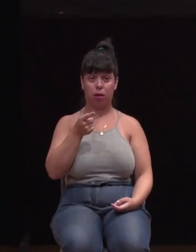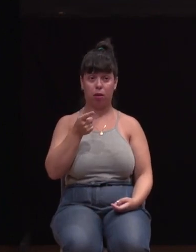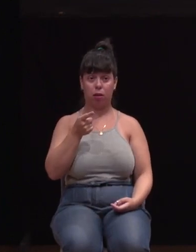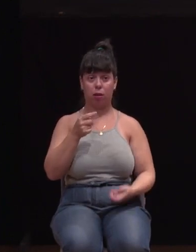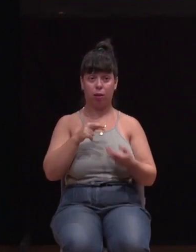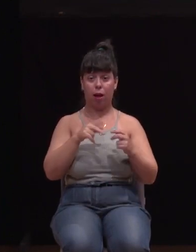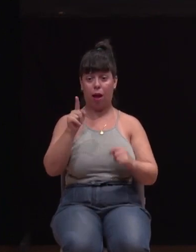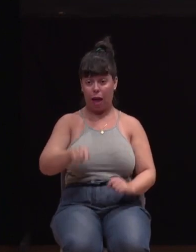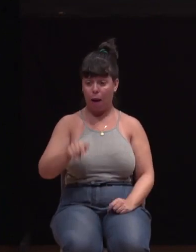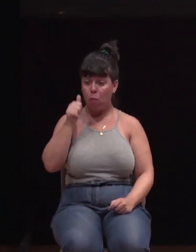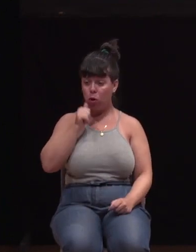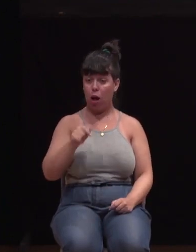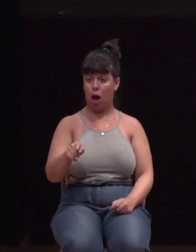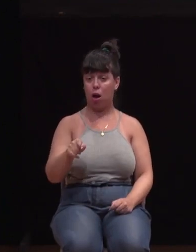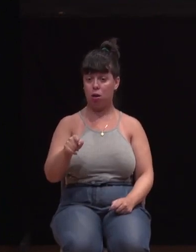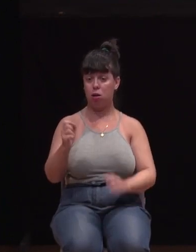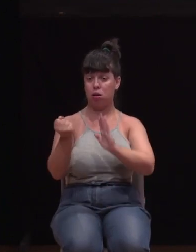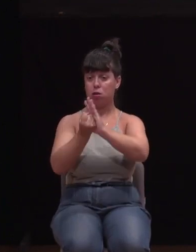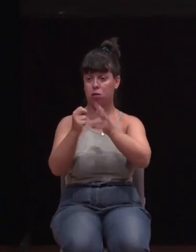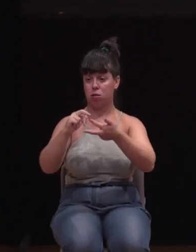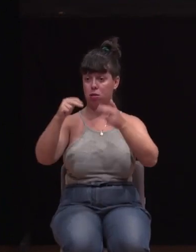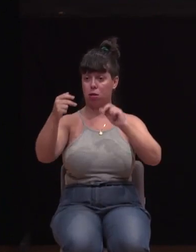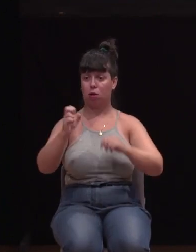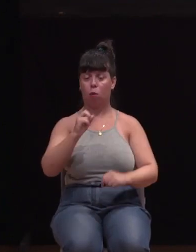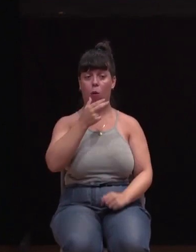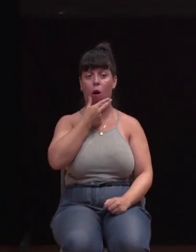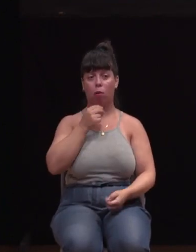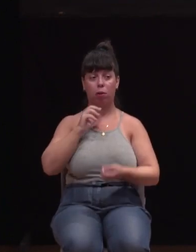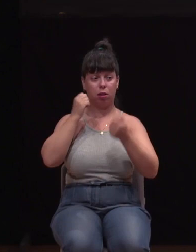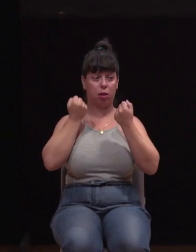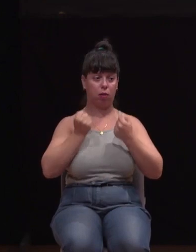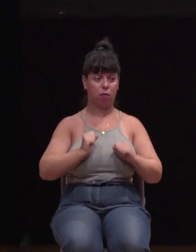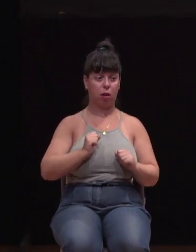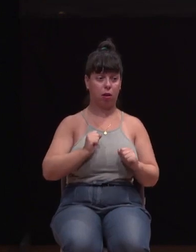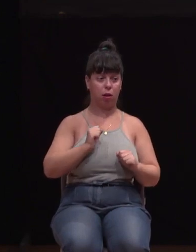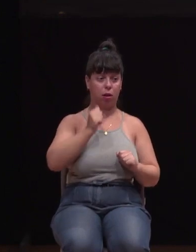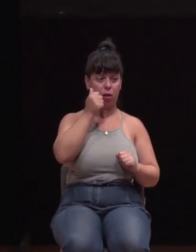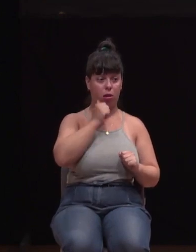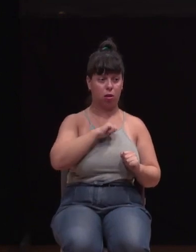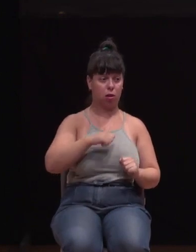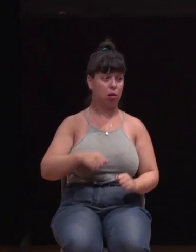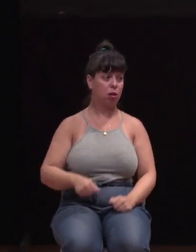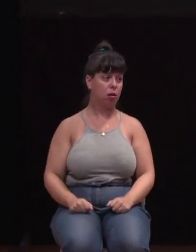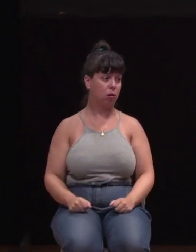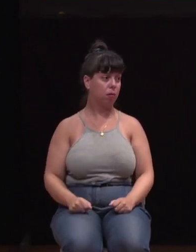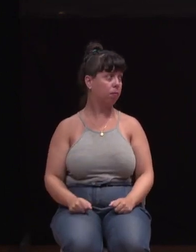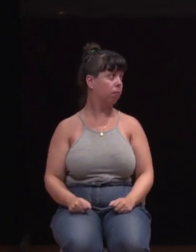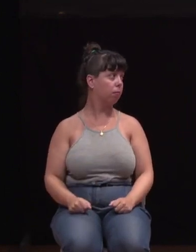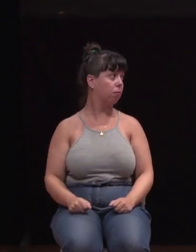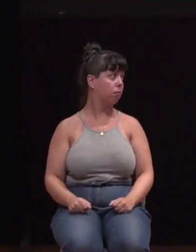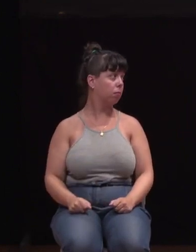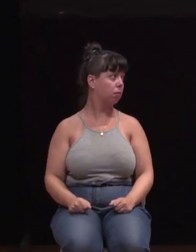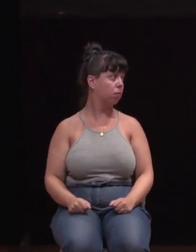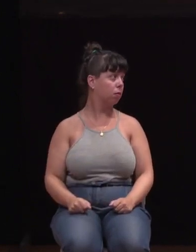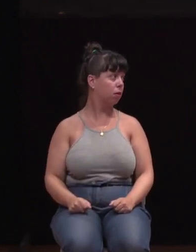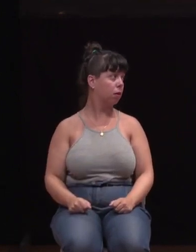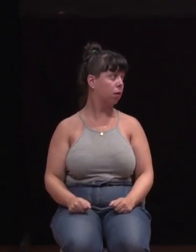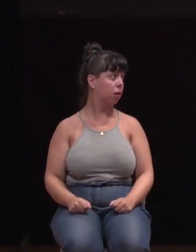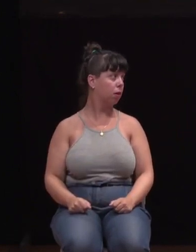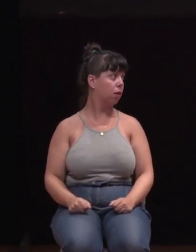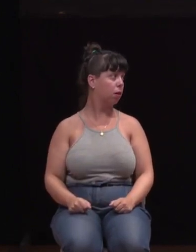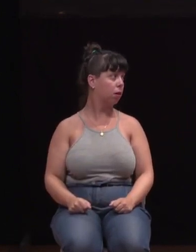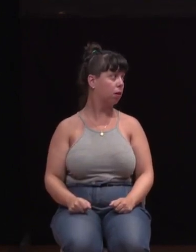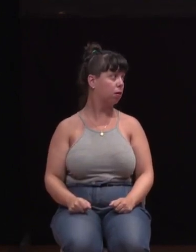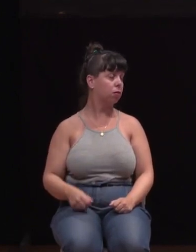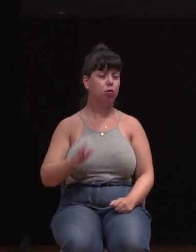É uma mulher. Ou então homens que se travestem de mulher, registro biológico do pau, né? É um homem. Não, a